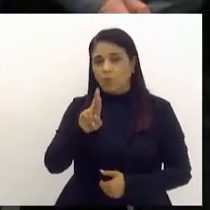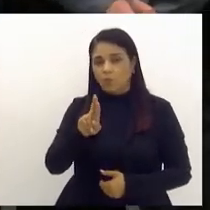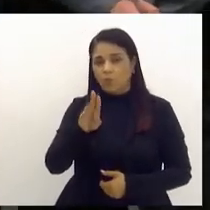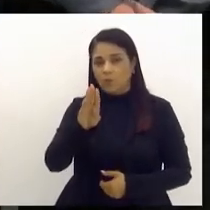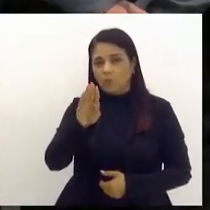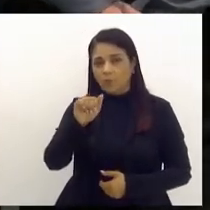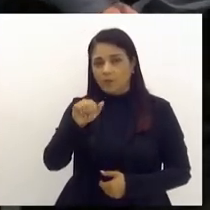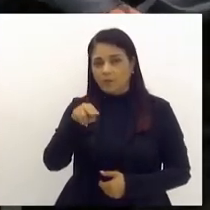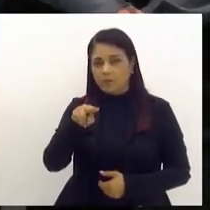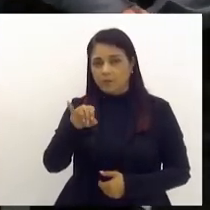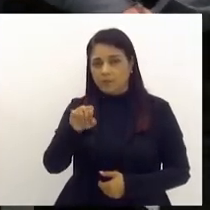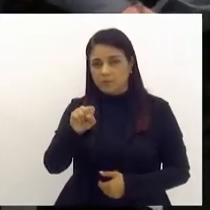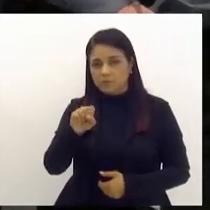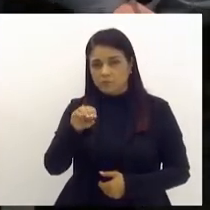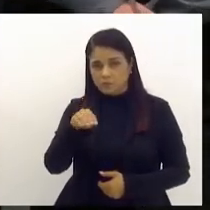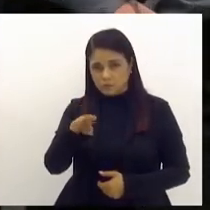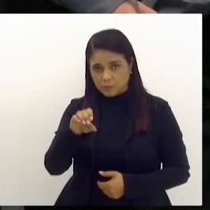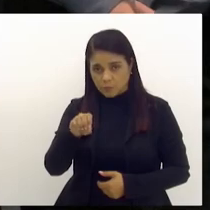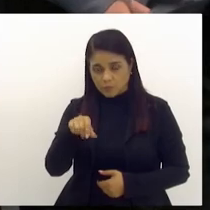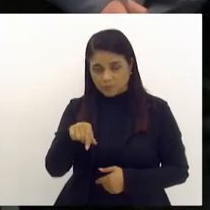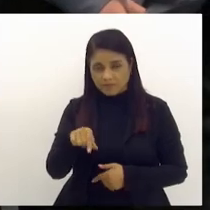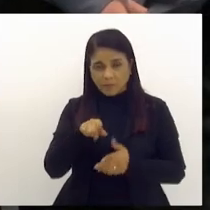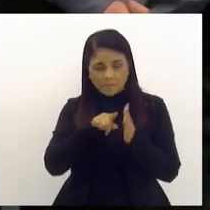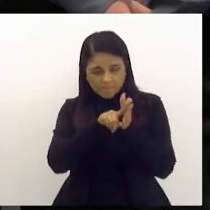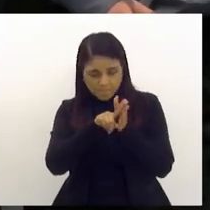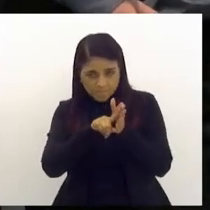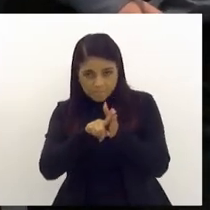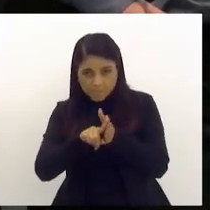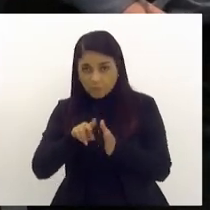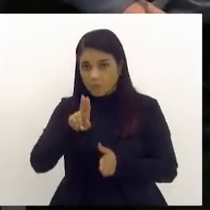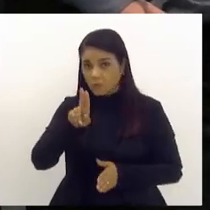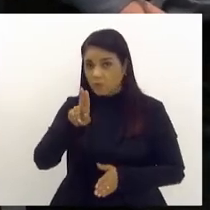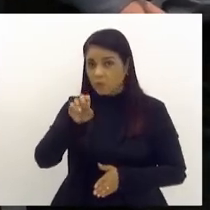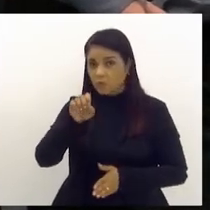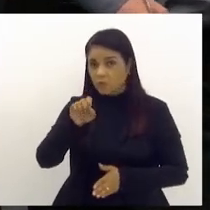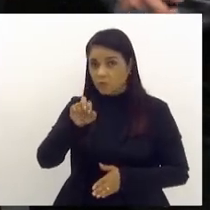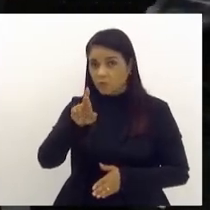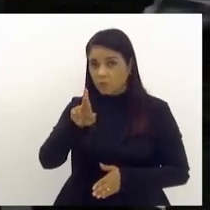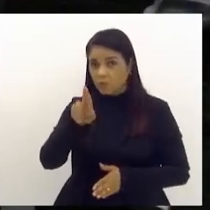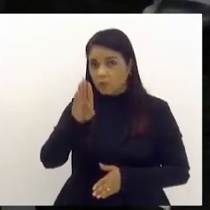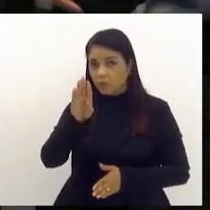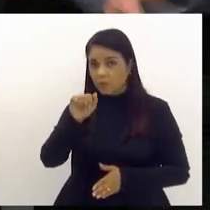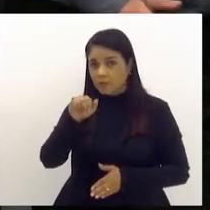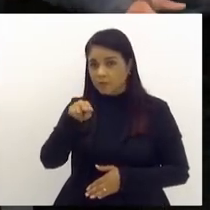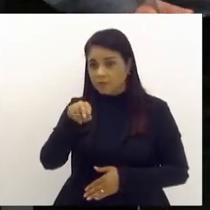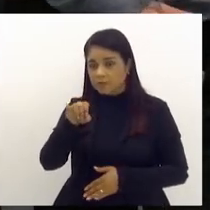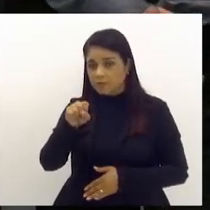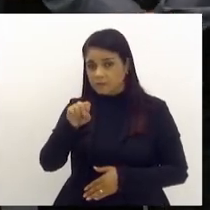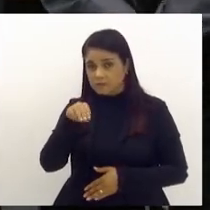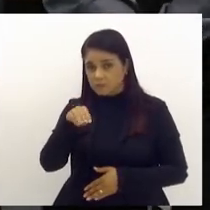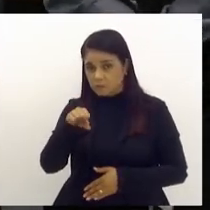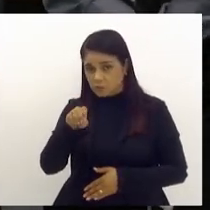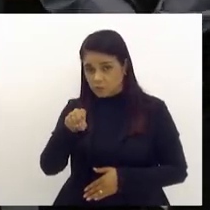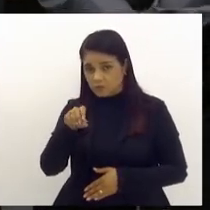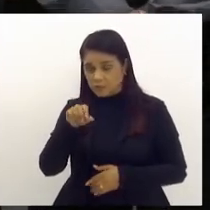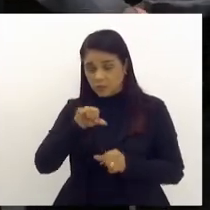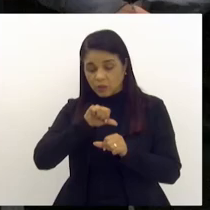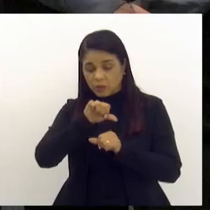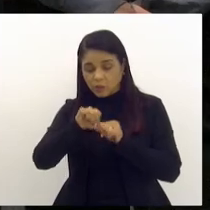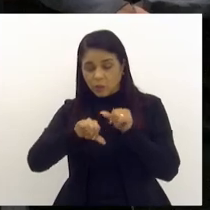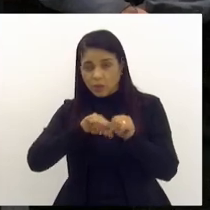gente for verificar o que é urbanismo, é trocar